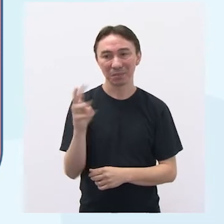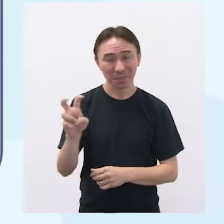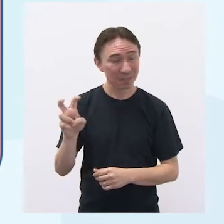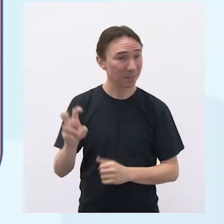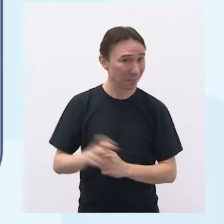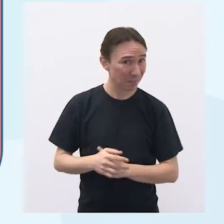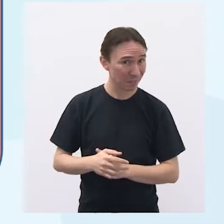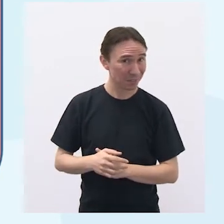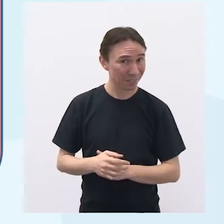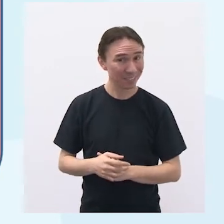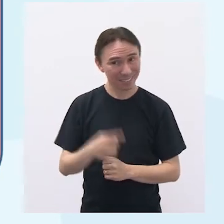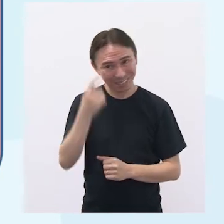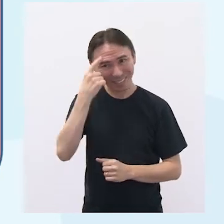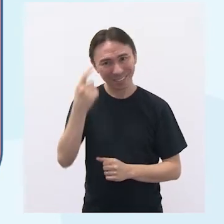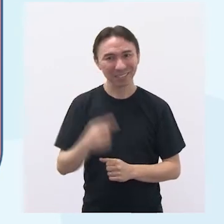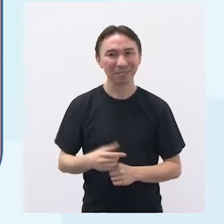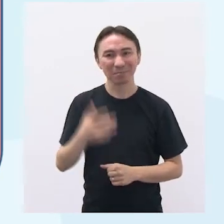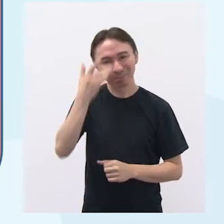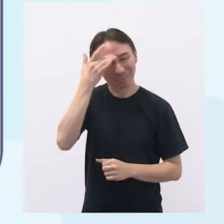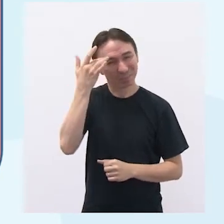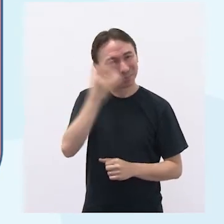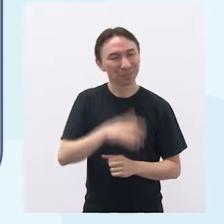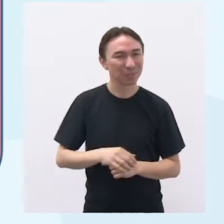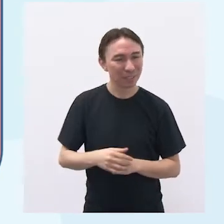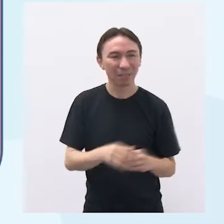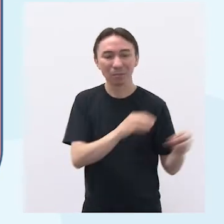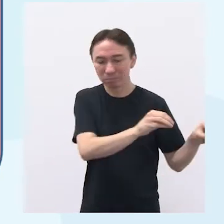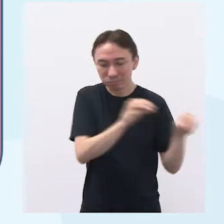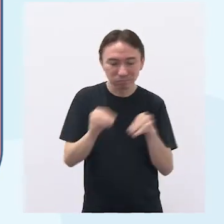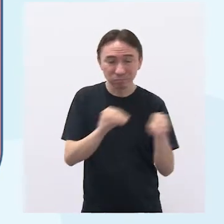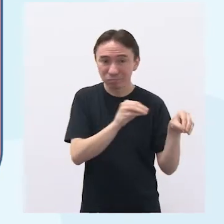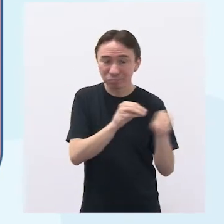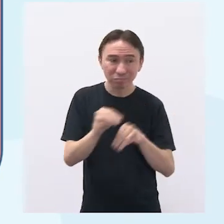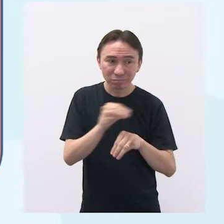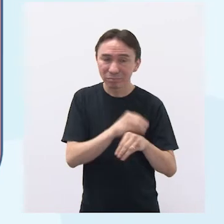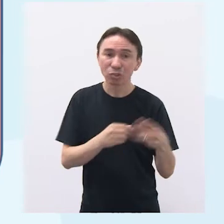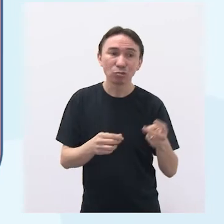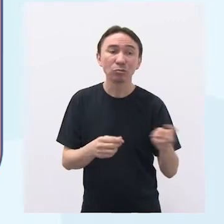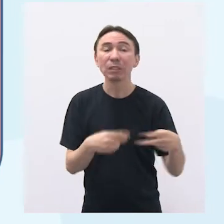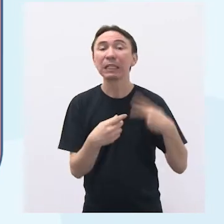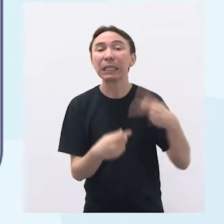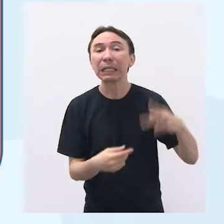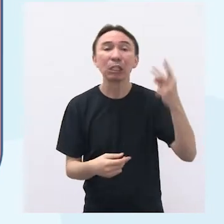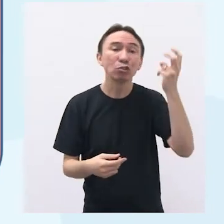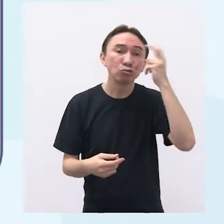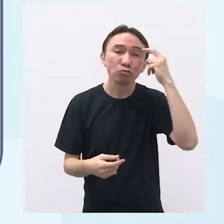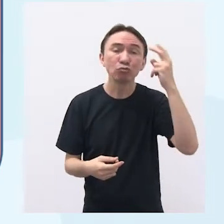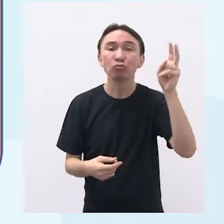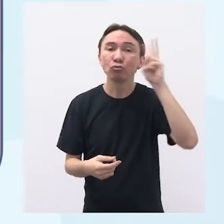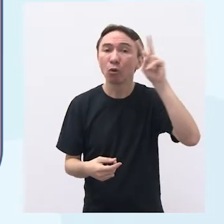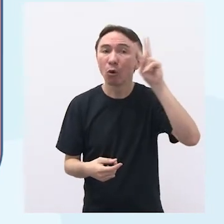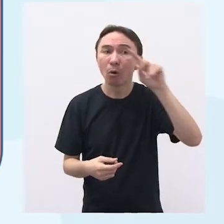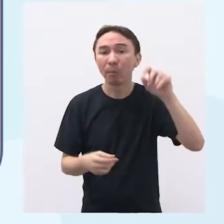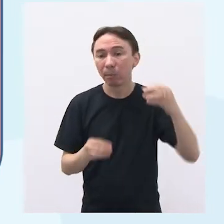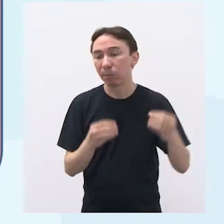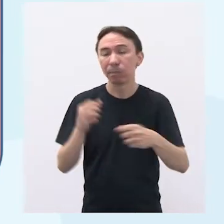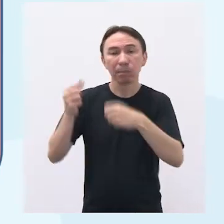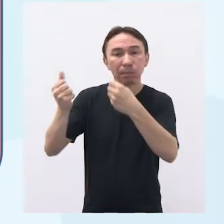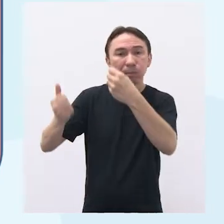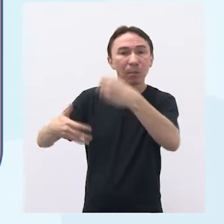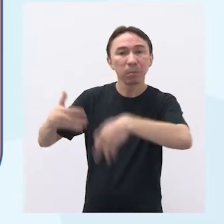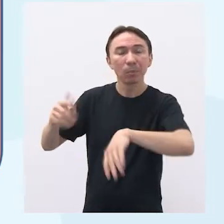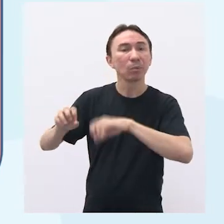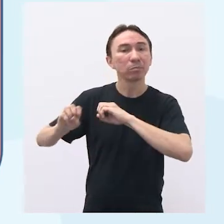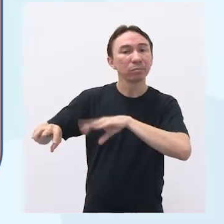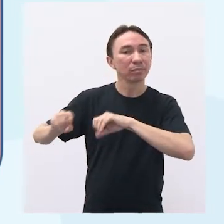como organizar seu trabalho nesse sentido? Em articulação dessas disciplinas com as diretrizes que nós já